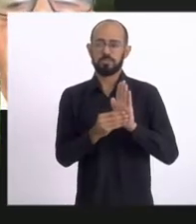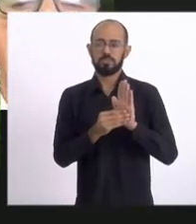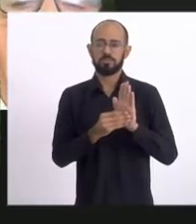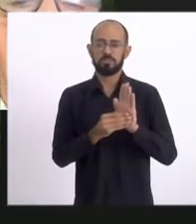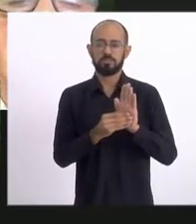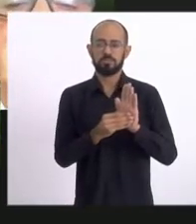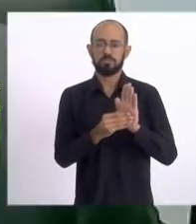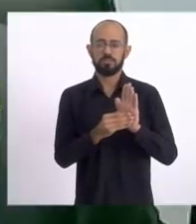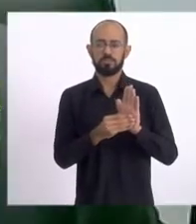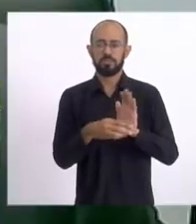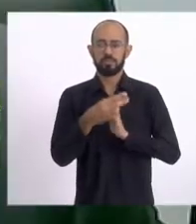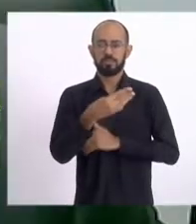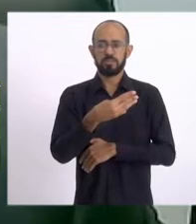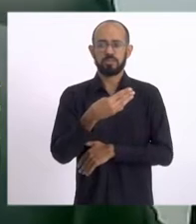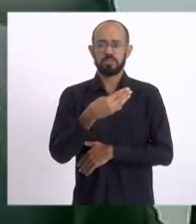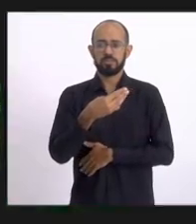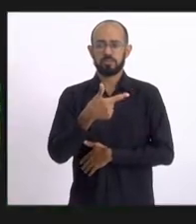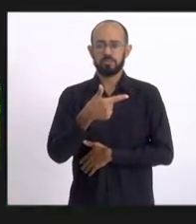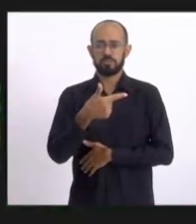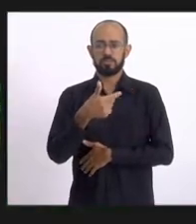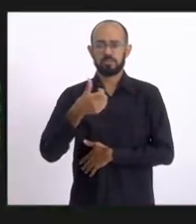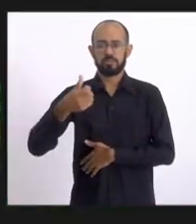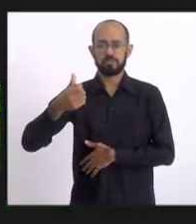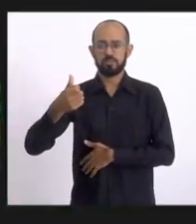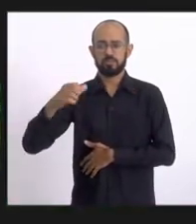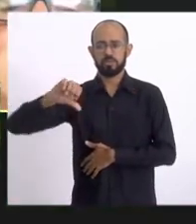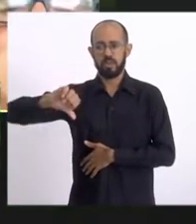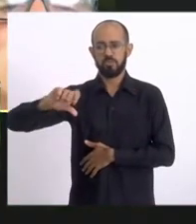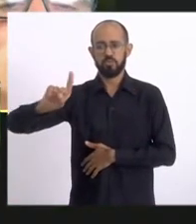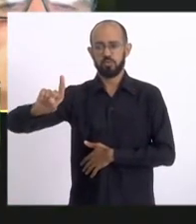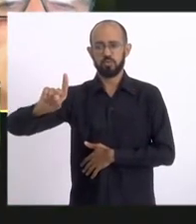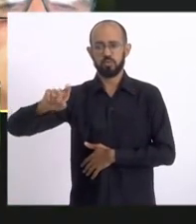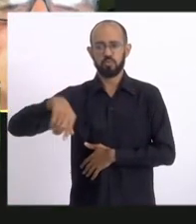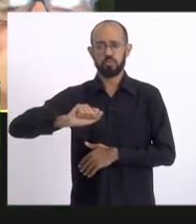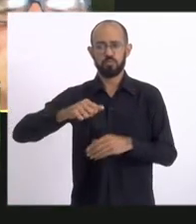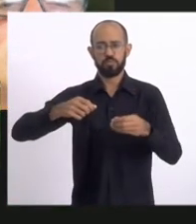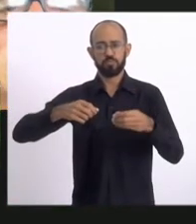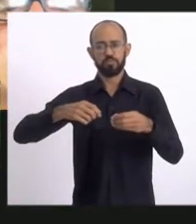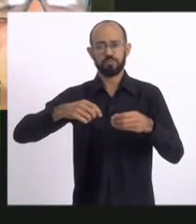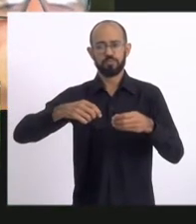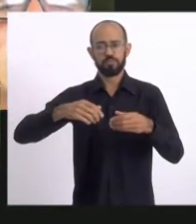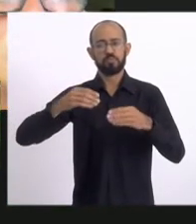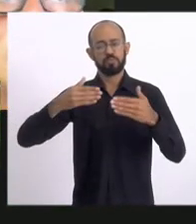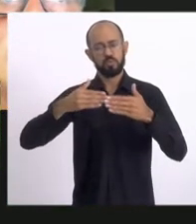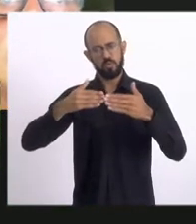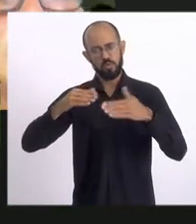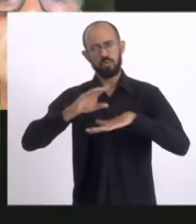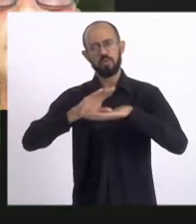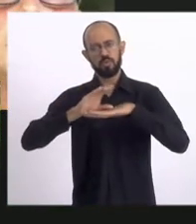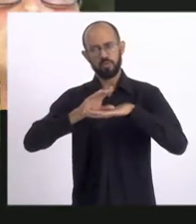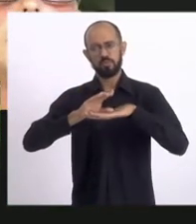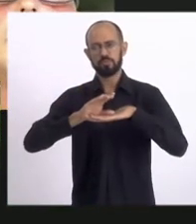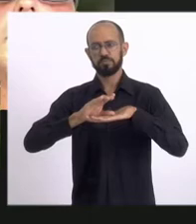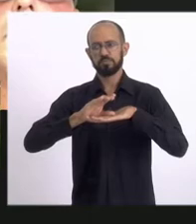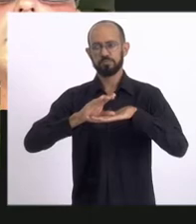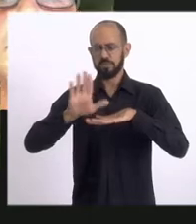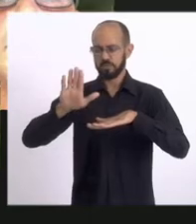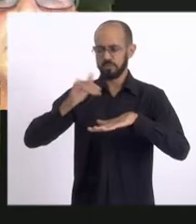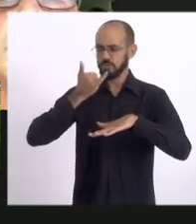Projeto de lei 3291 de 2020, autoria do deputado. Parecer pela constitucionalidade. Em